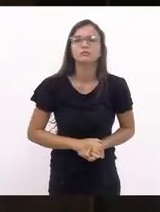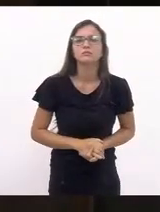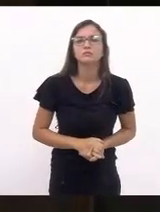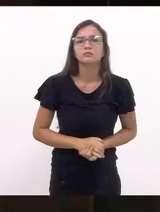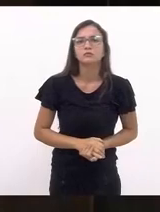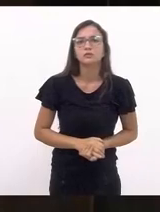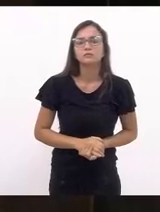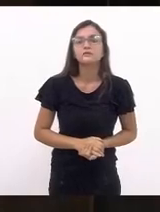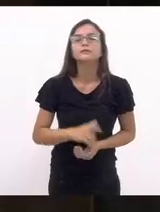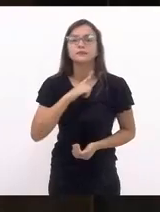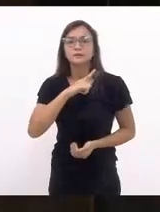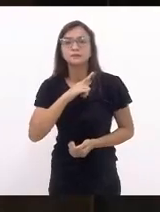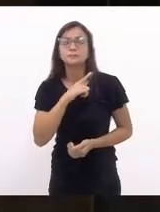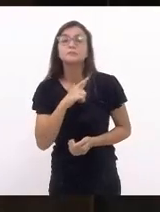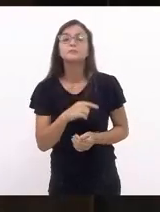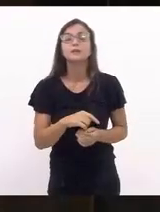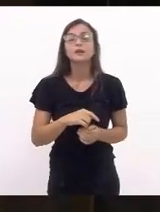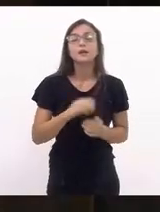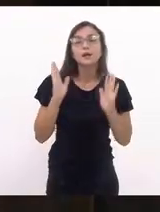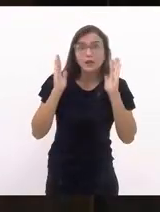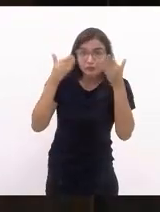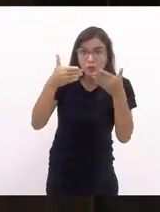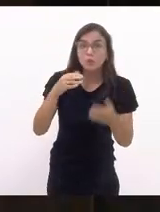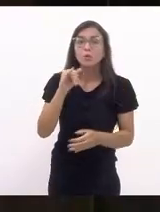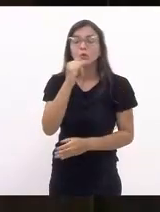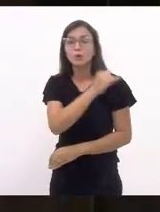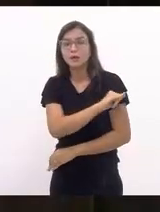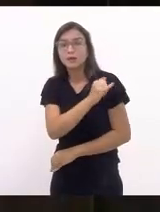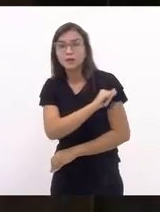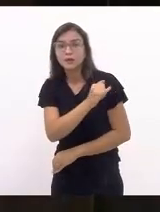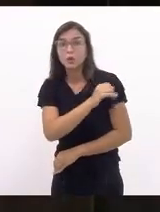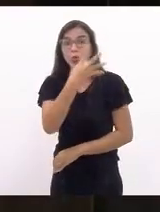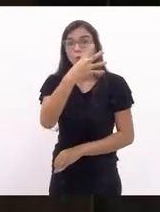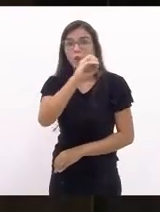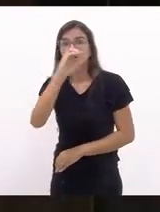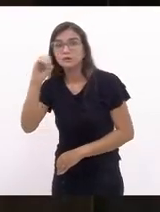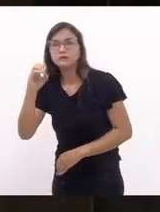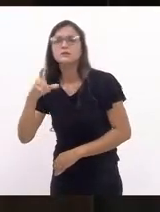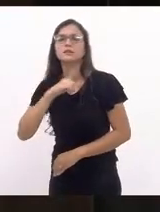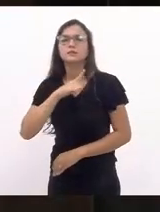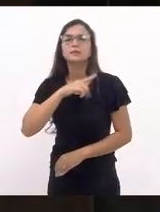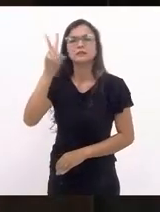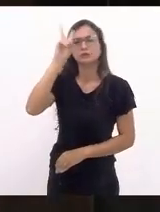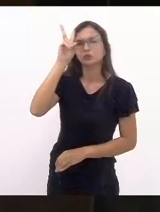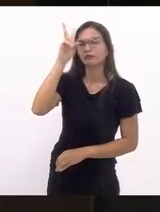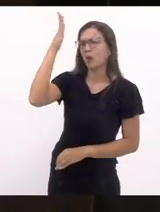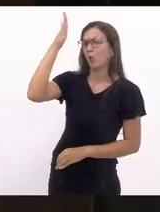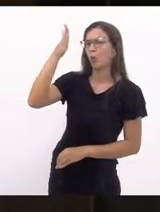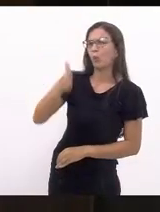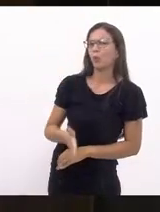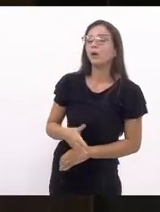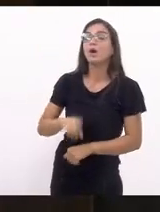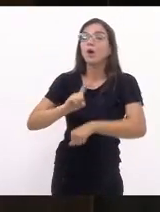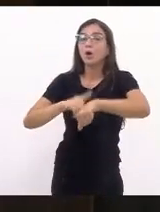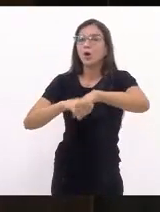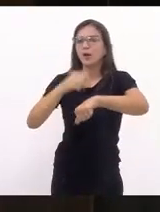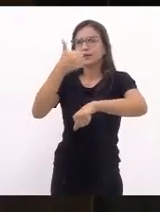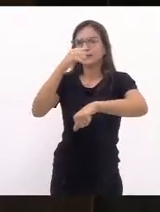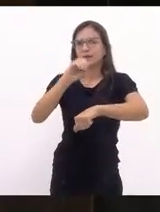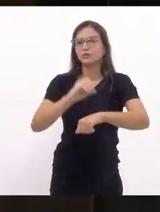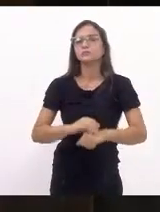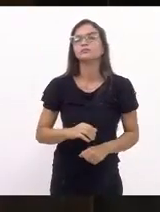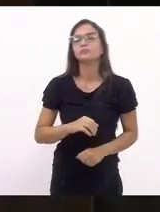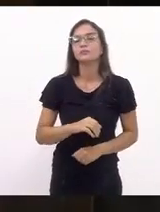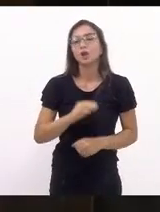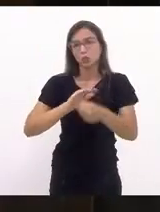chegada ao programa Rio em Foco os número quatrocentos veiculado na TV alerj sempre às segundas-feiras às 22horas foram